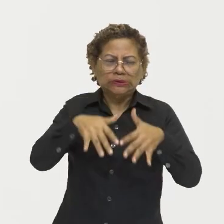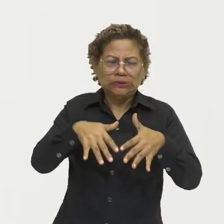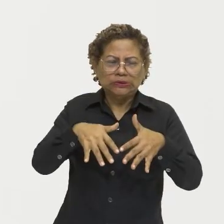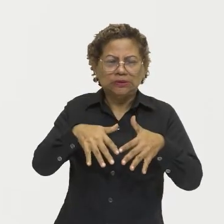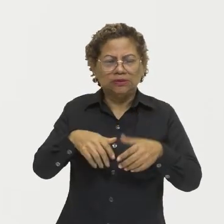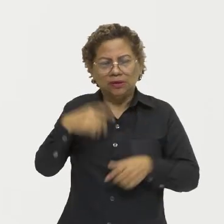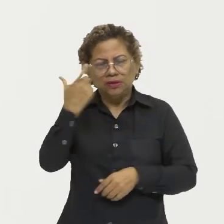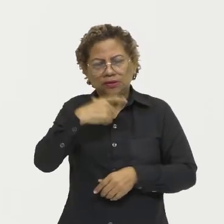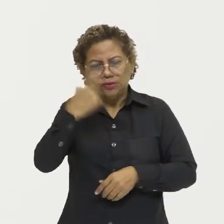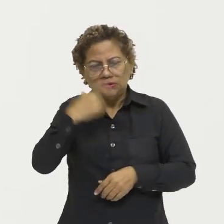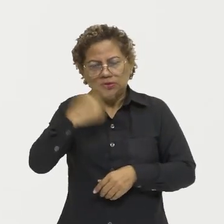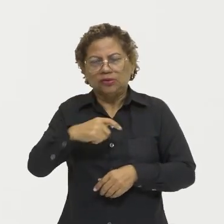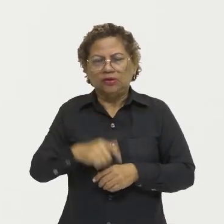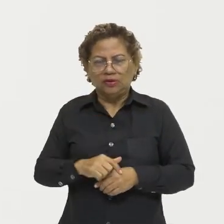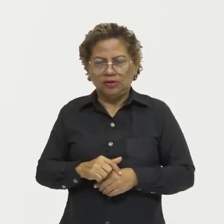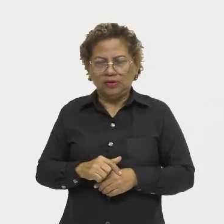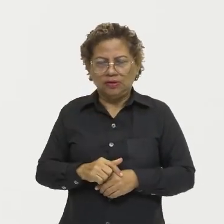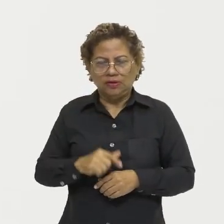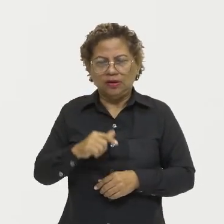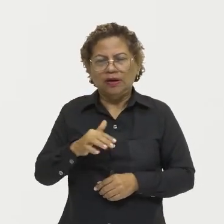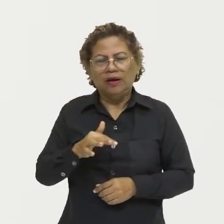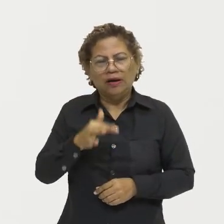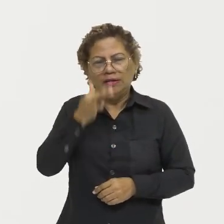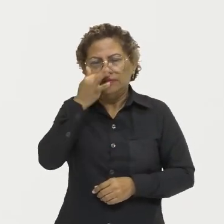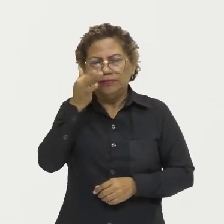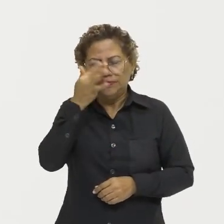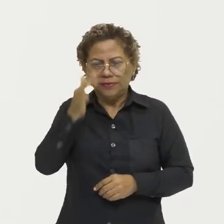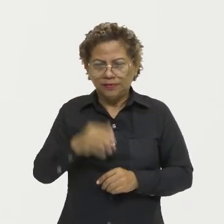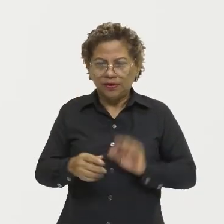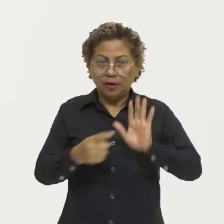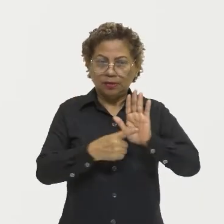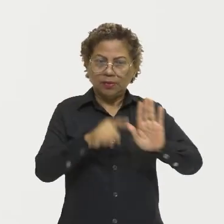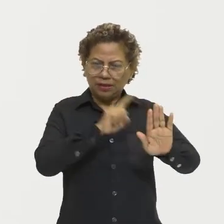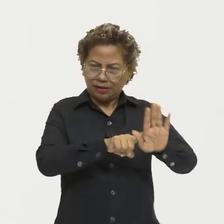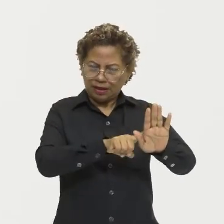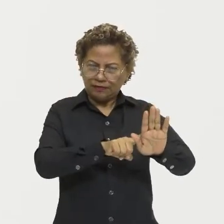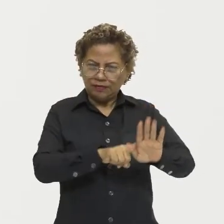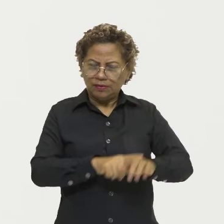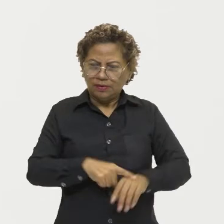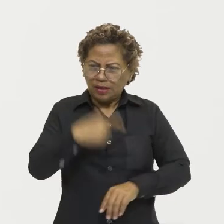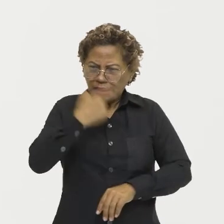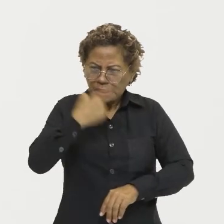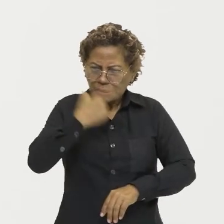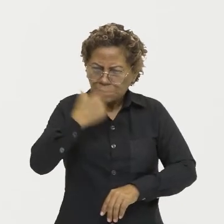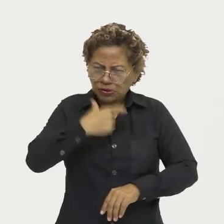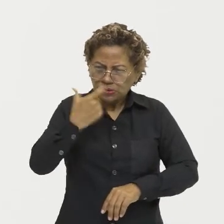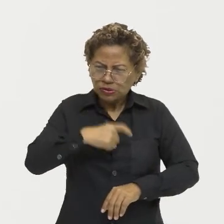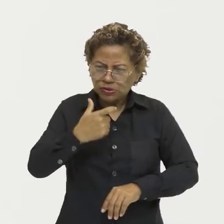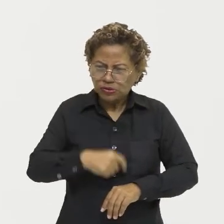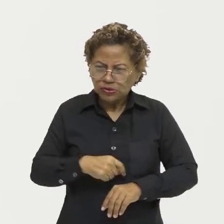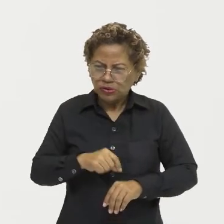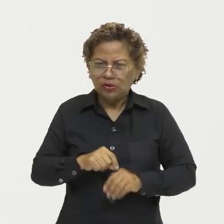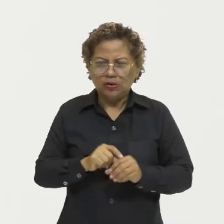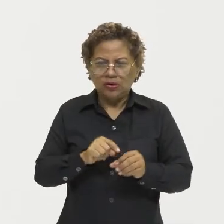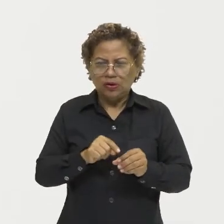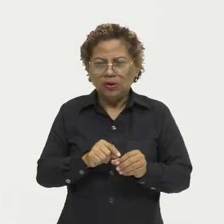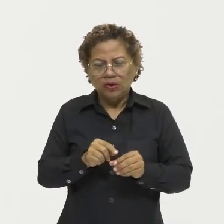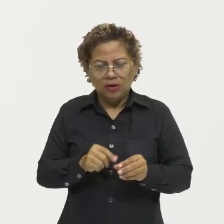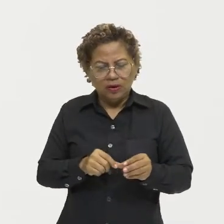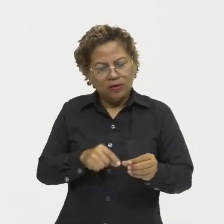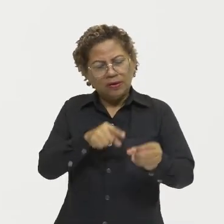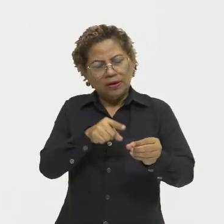as rosas. Por que existe uma metáfora aqui? Porque as rosas não choram. Não é? Quem chora somos nós. Então observe que ele